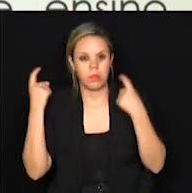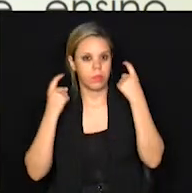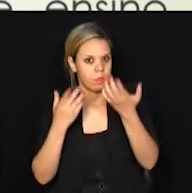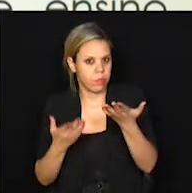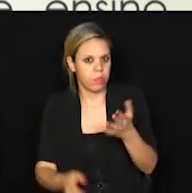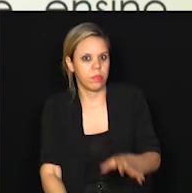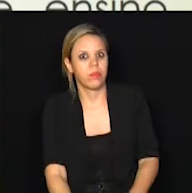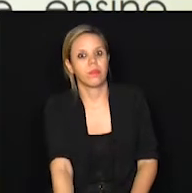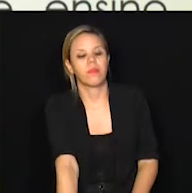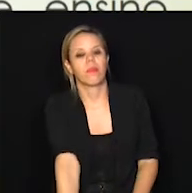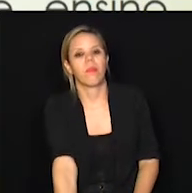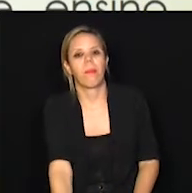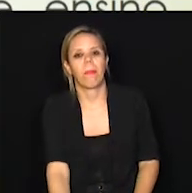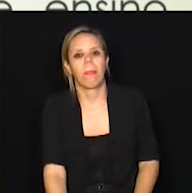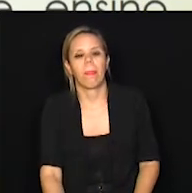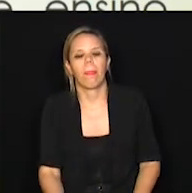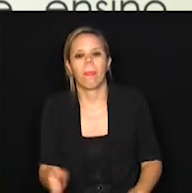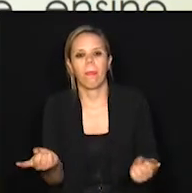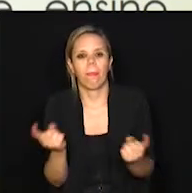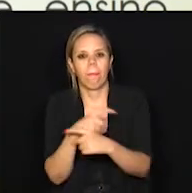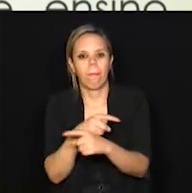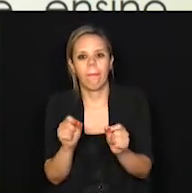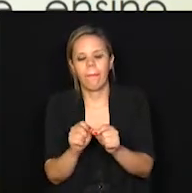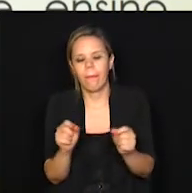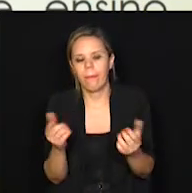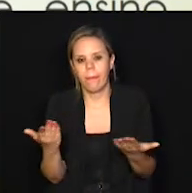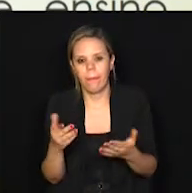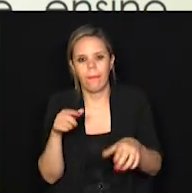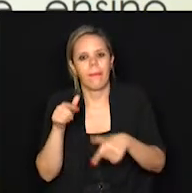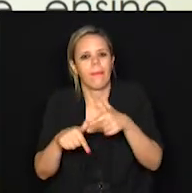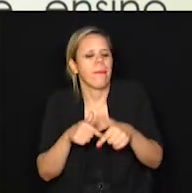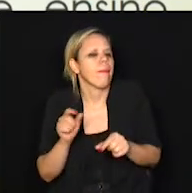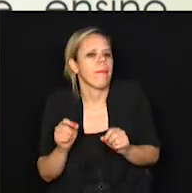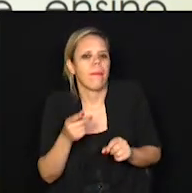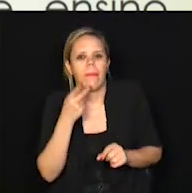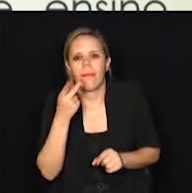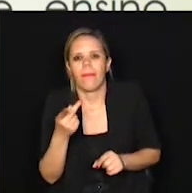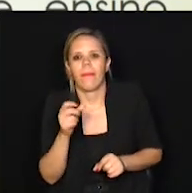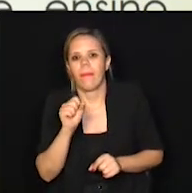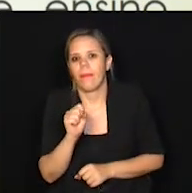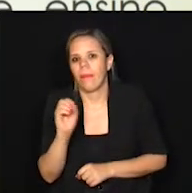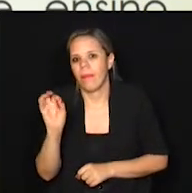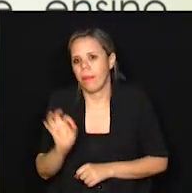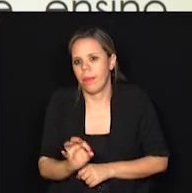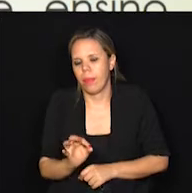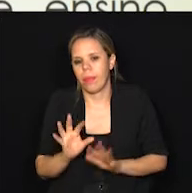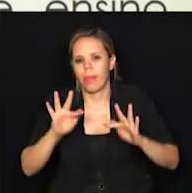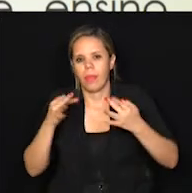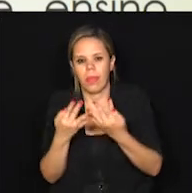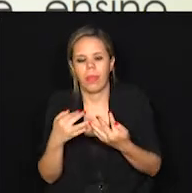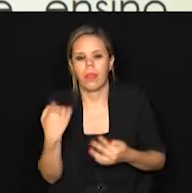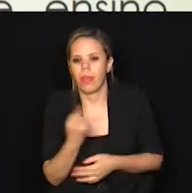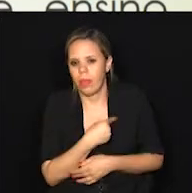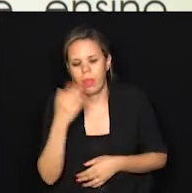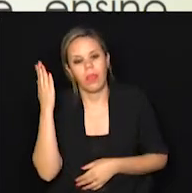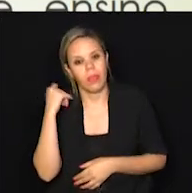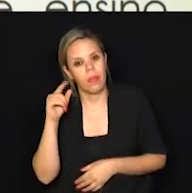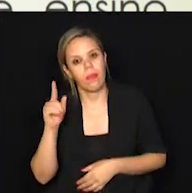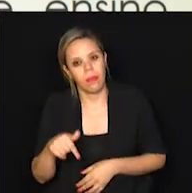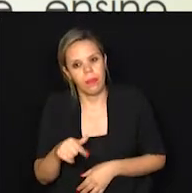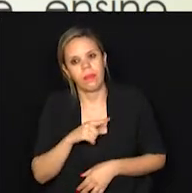claro, a dificuldade que nós estávamos tendo. Como o Gustavo disse, nós somos escolas de pequeno e médio